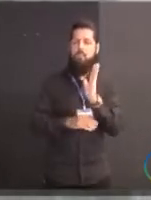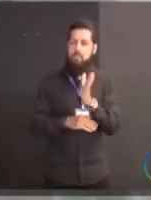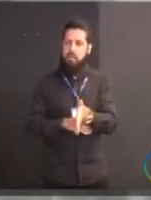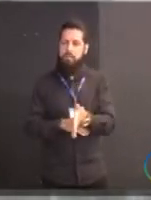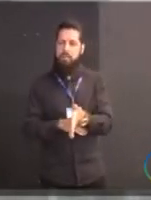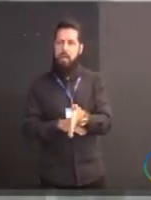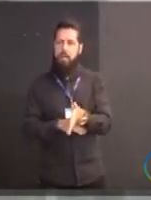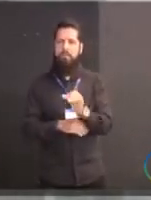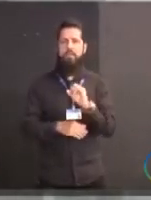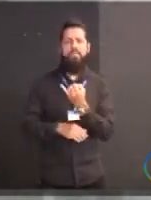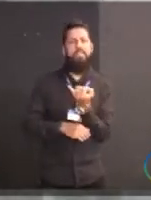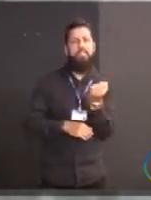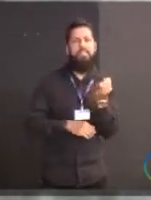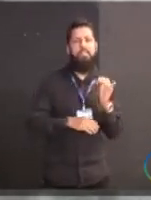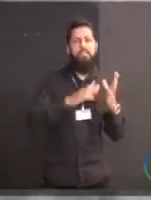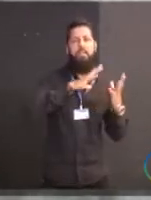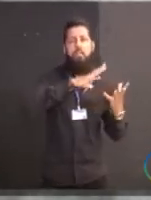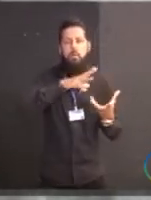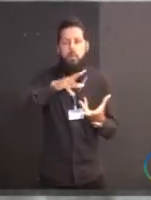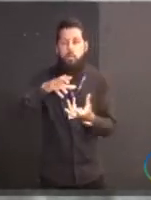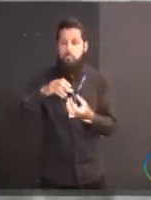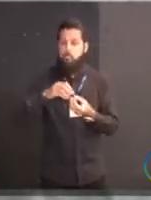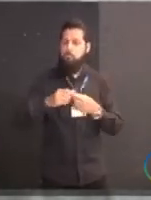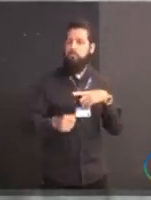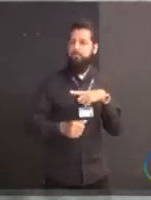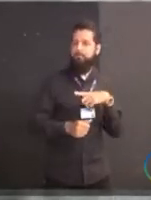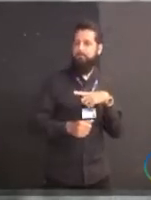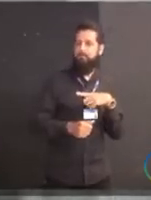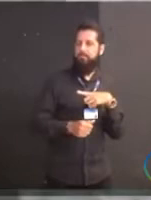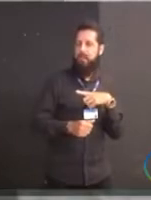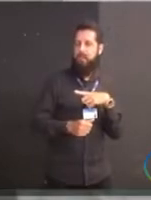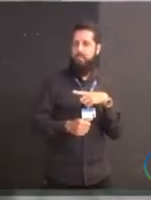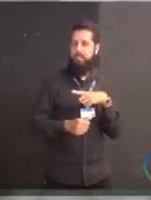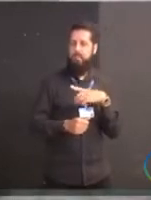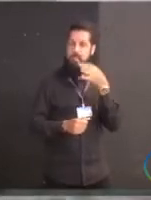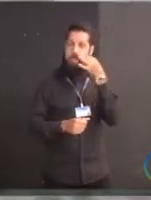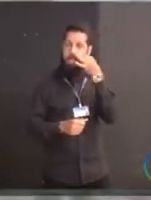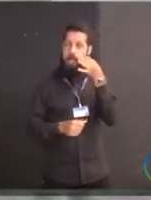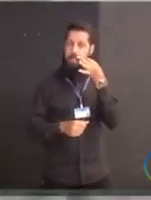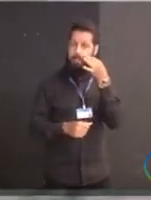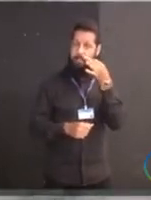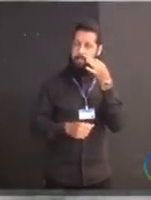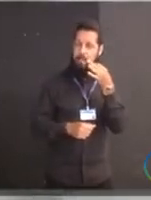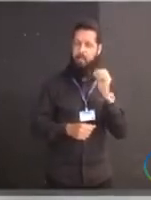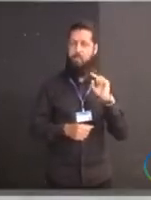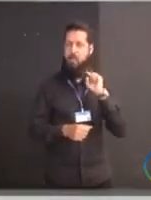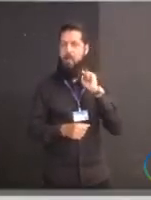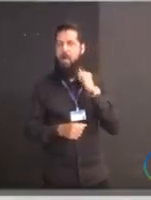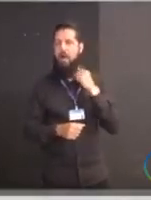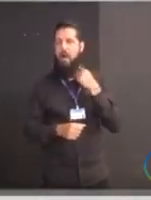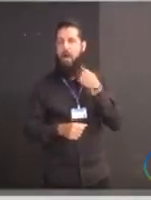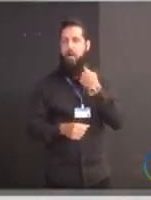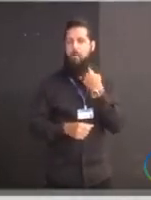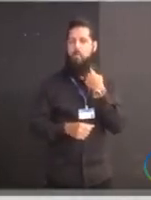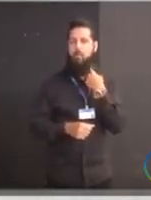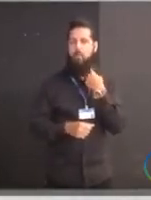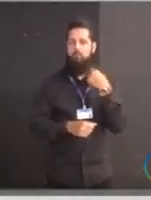tivesse guardado esta preservação, a poluição da